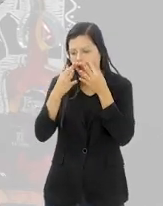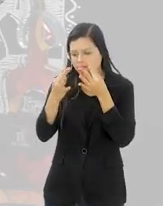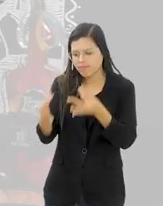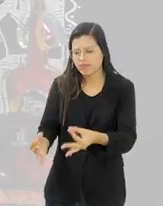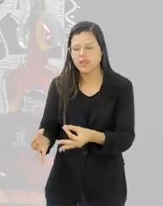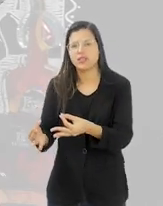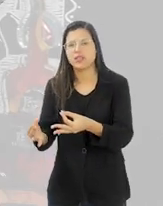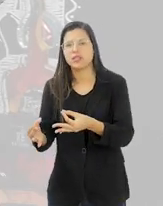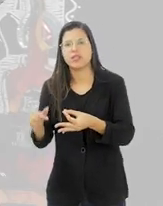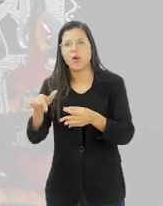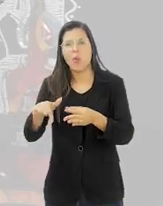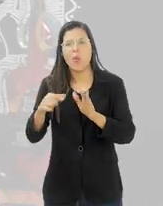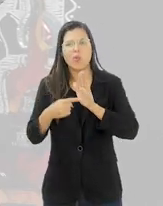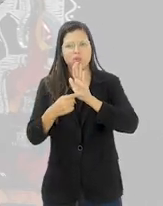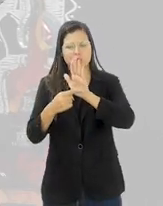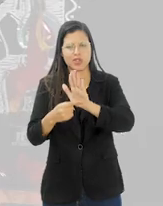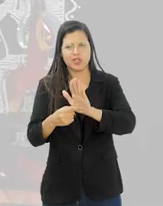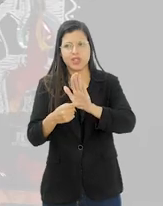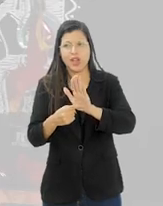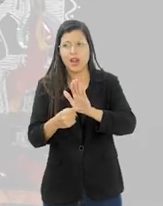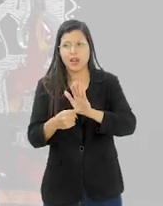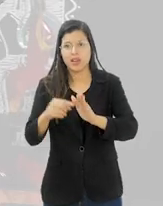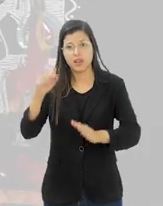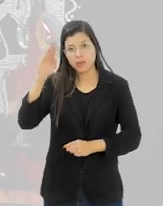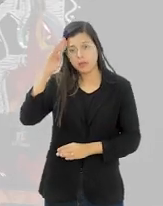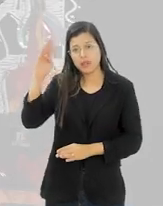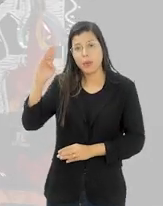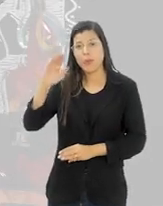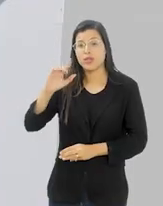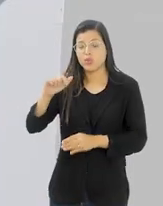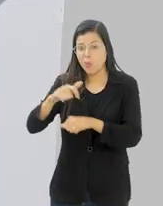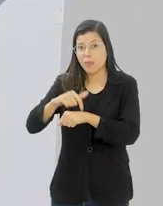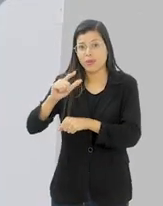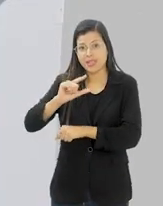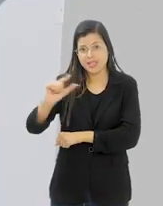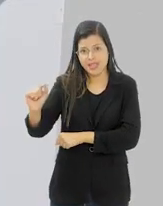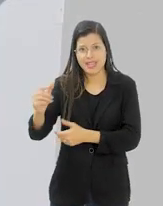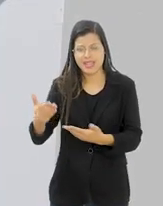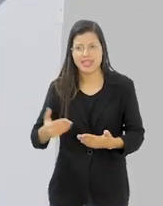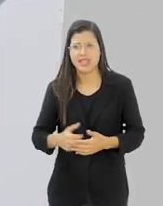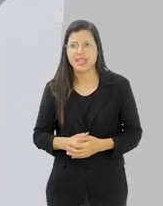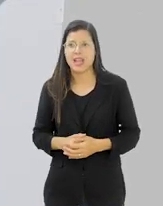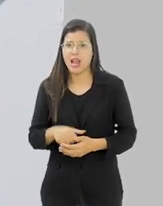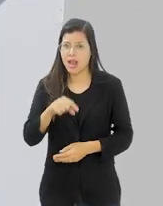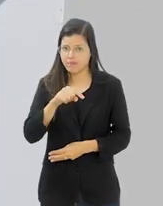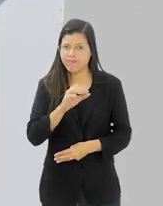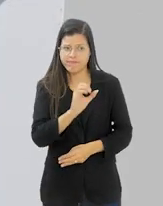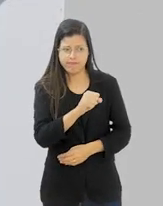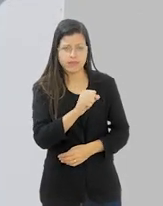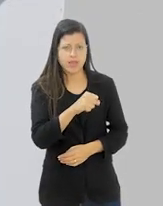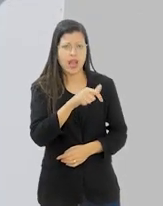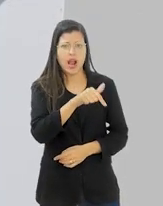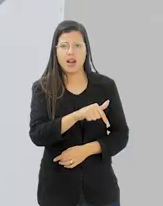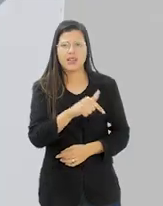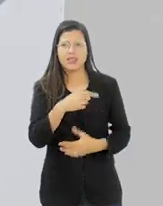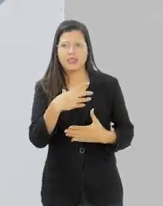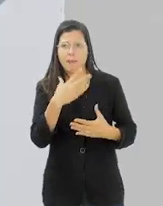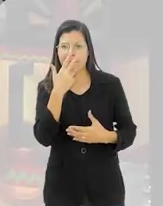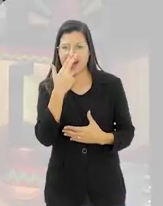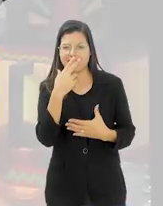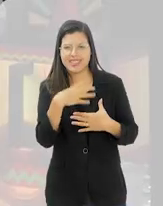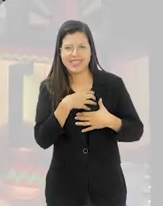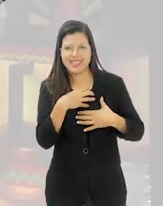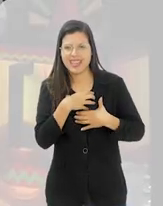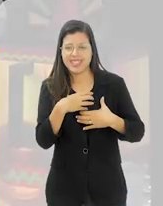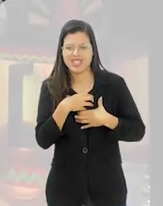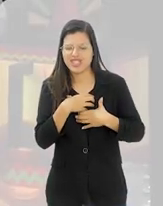Com o destaque, não, vamos com calma, vamos colocar aqui, colocar... Geralmente, principalmente na saída, né? Sim. Era justamente ali que você sente que você